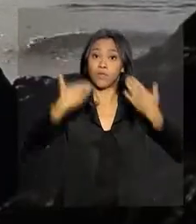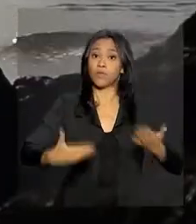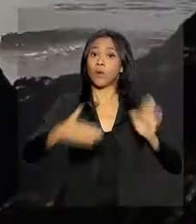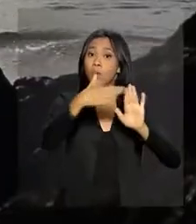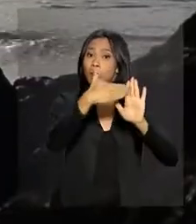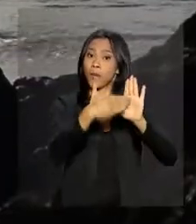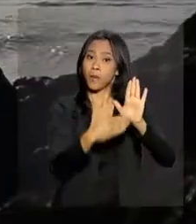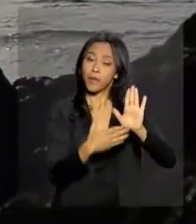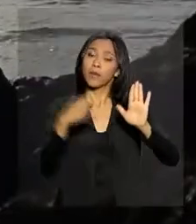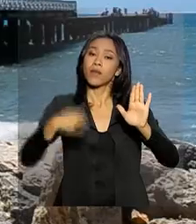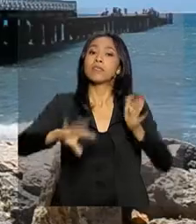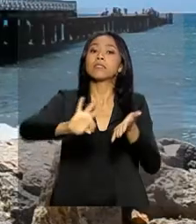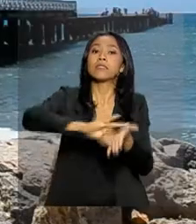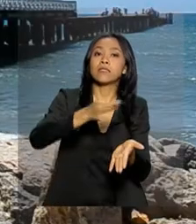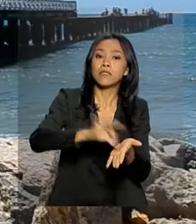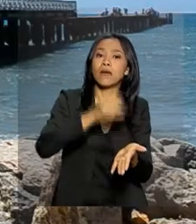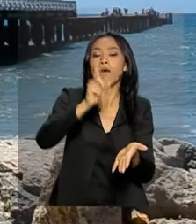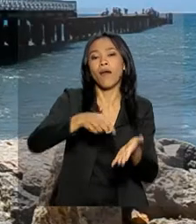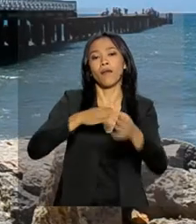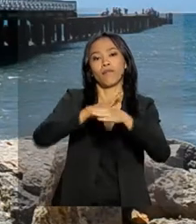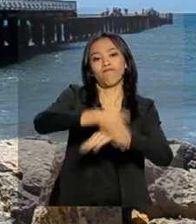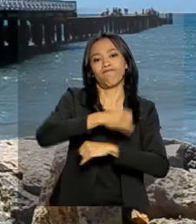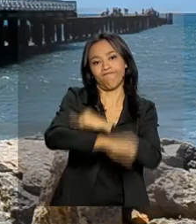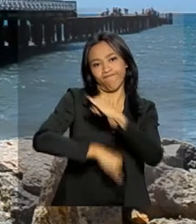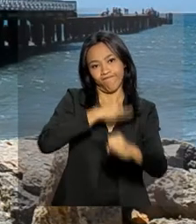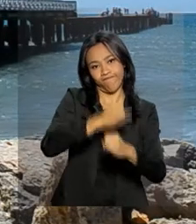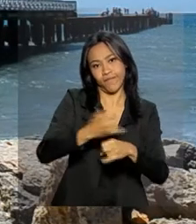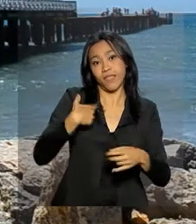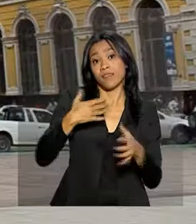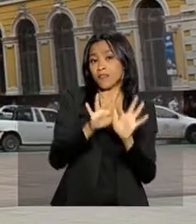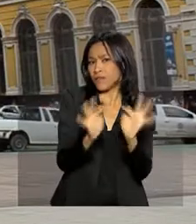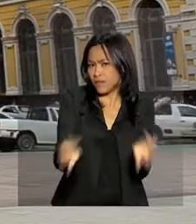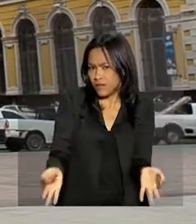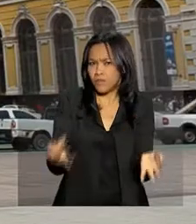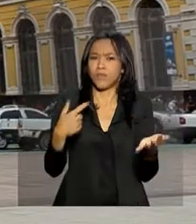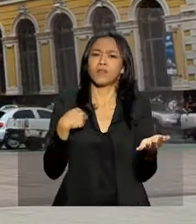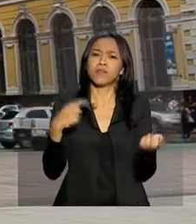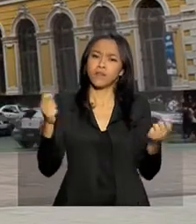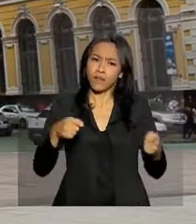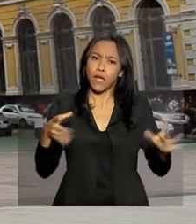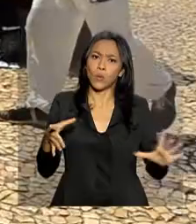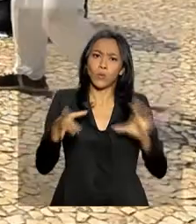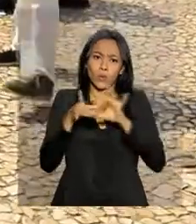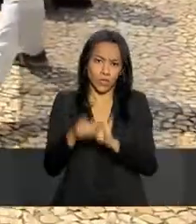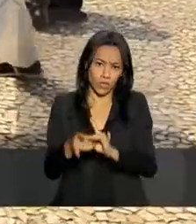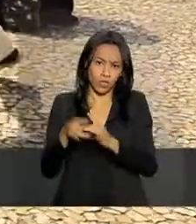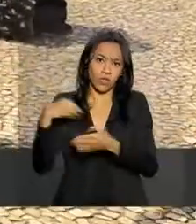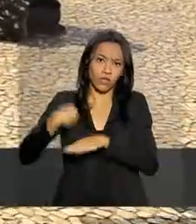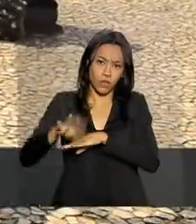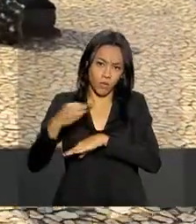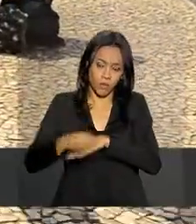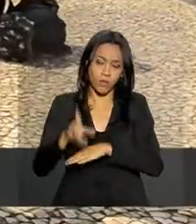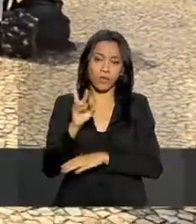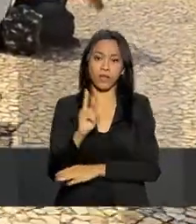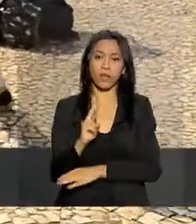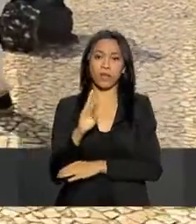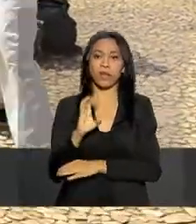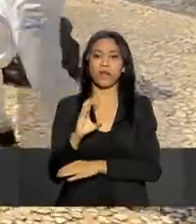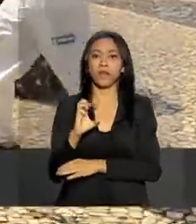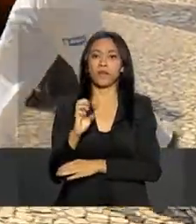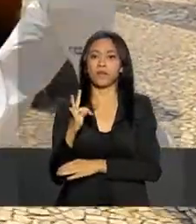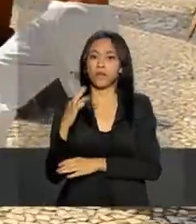inscrição seja feita totalmente online de forma mais simples e interligada aos dados da receita federal